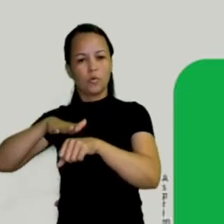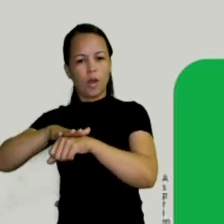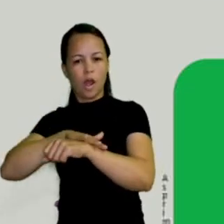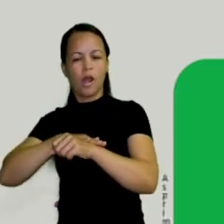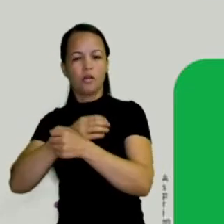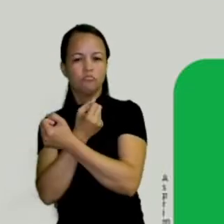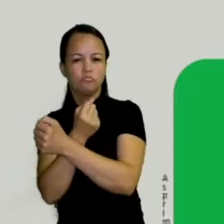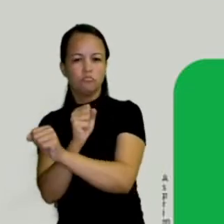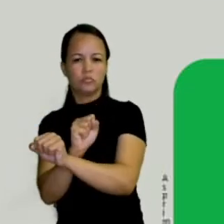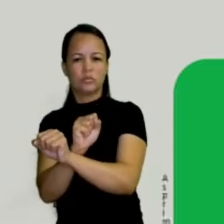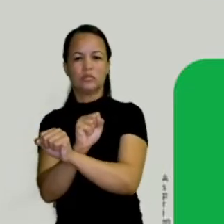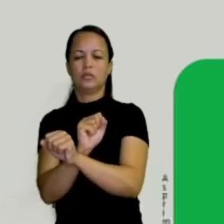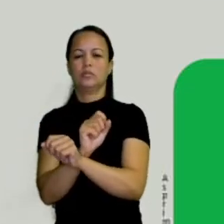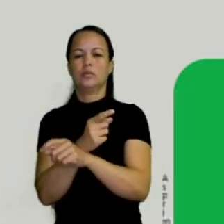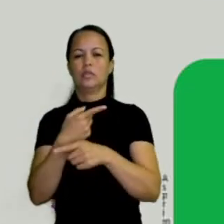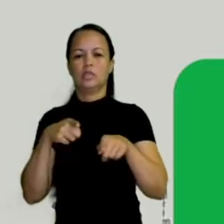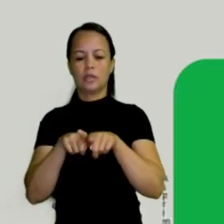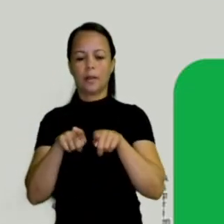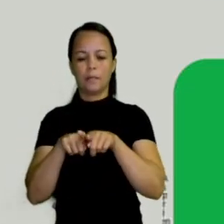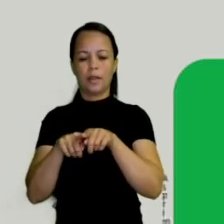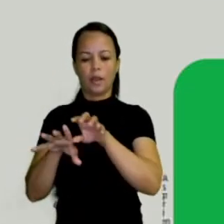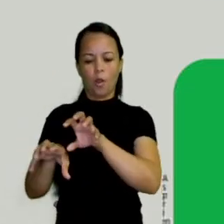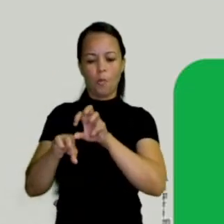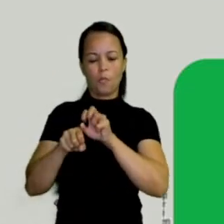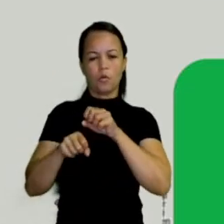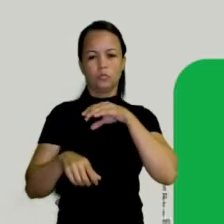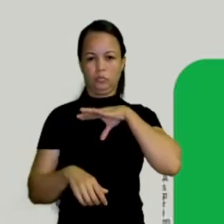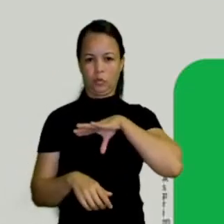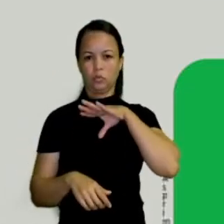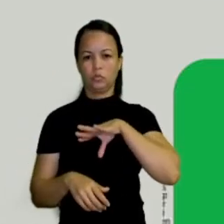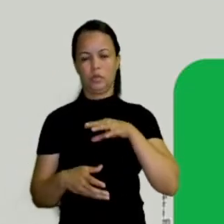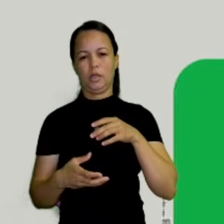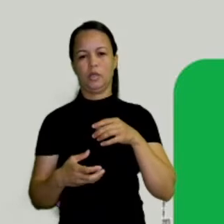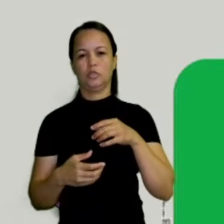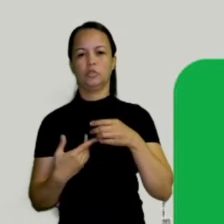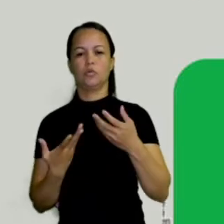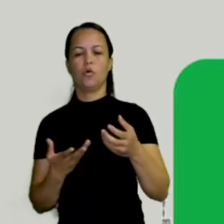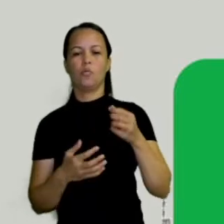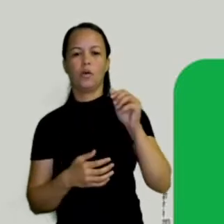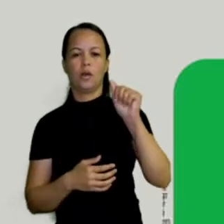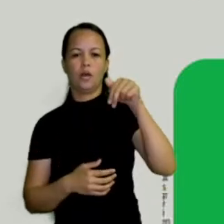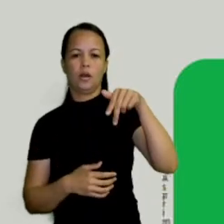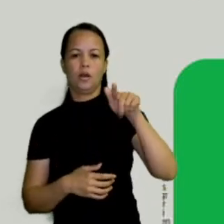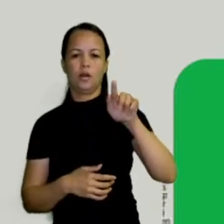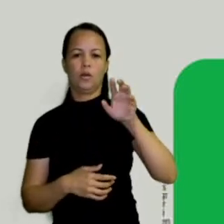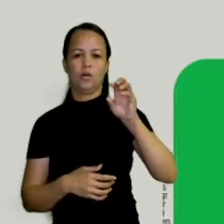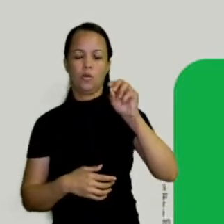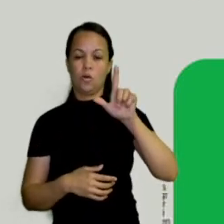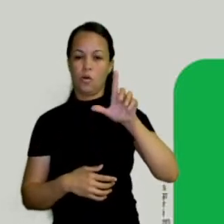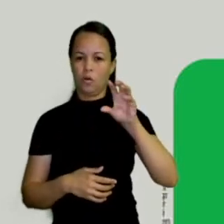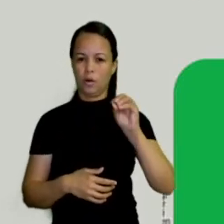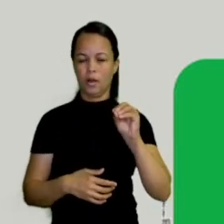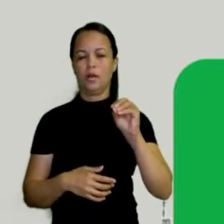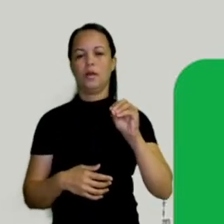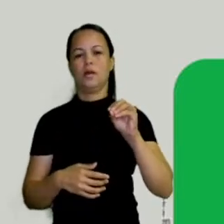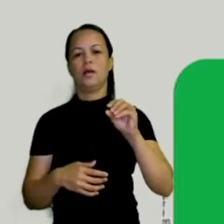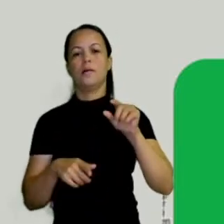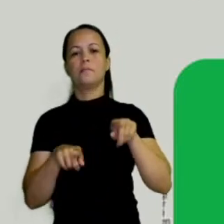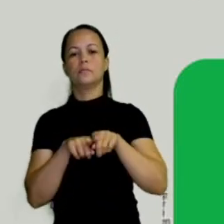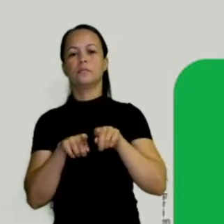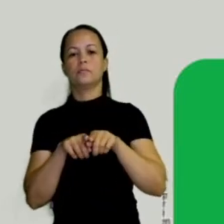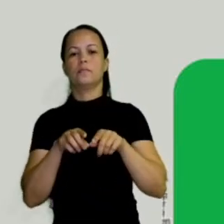em possessões portuguesas, como Angola, Moçambique e regiões como o Reino